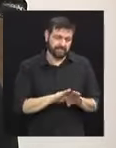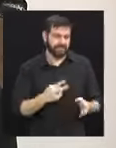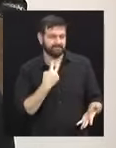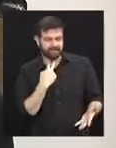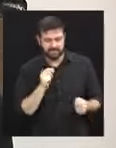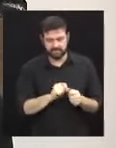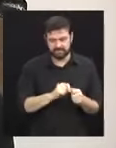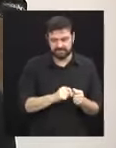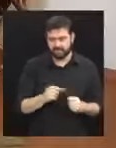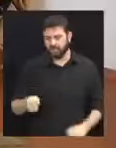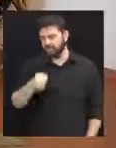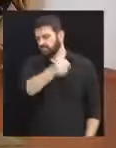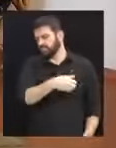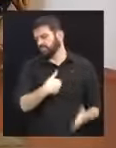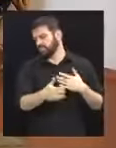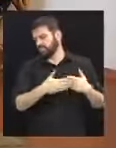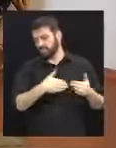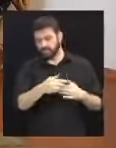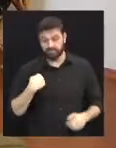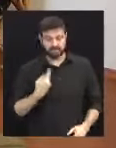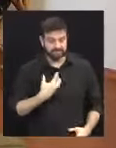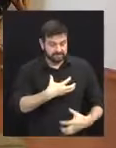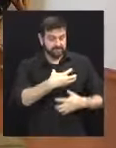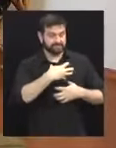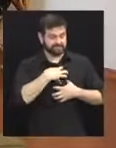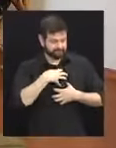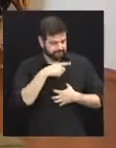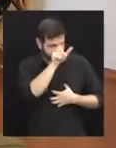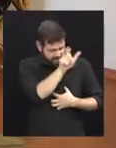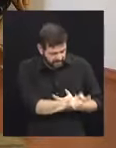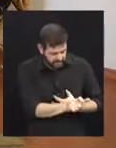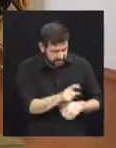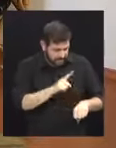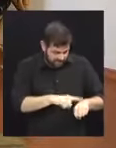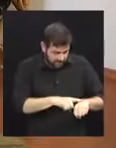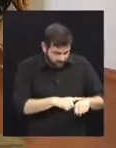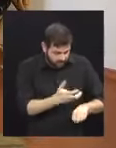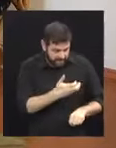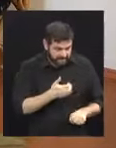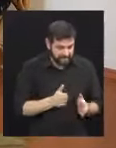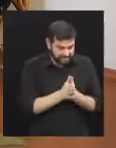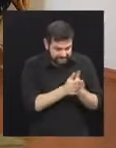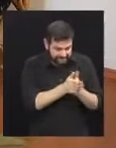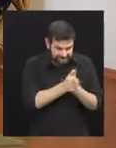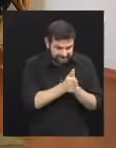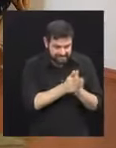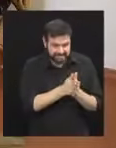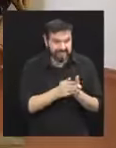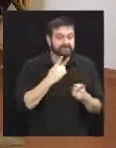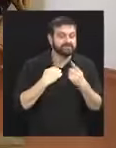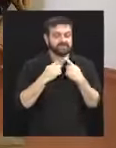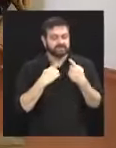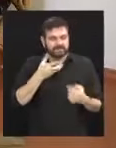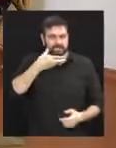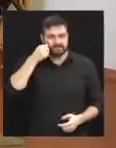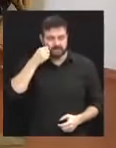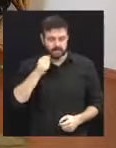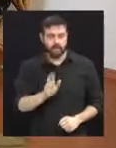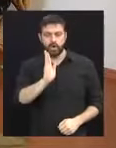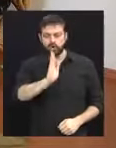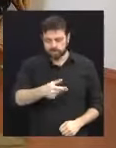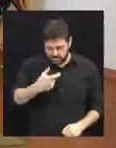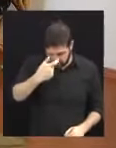do que vai acontecer. Mas só para sentir, assim, se é uma coisa do momento, se a pessoa está motivada naquela emoção de adotar, ou se ela já